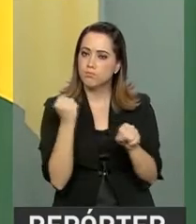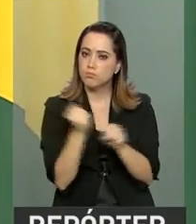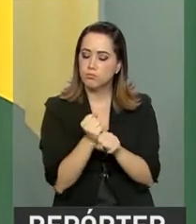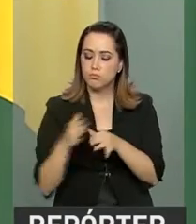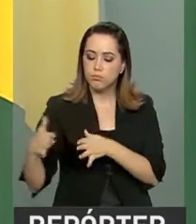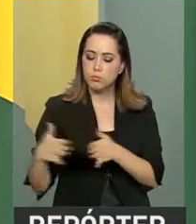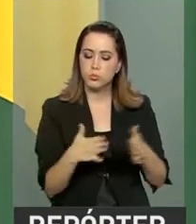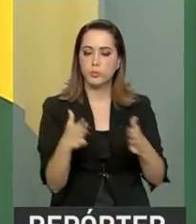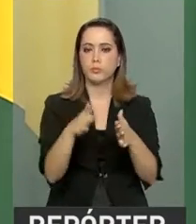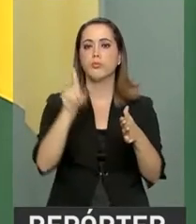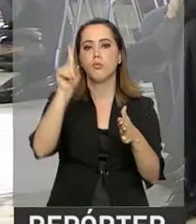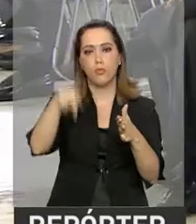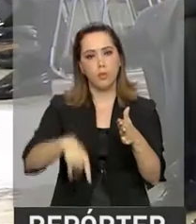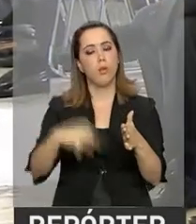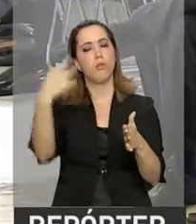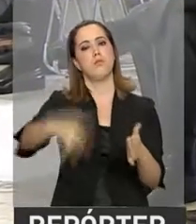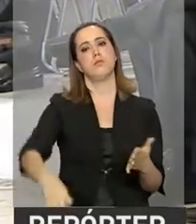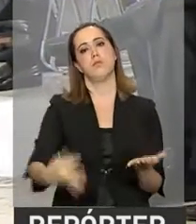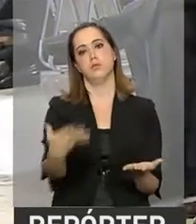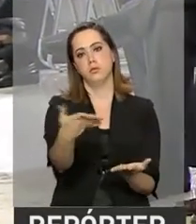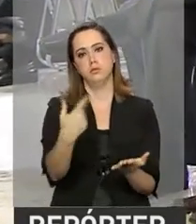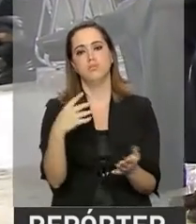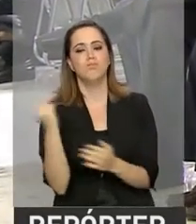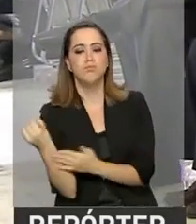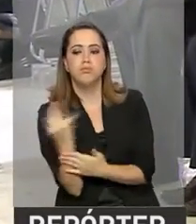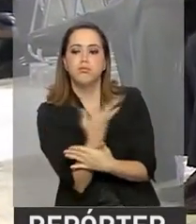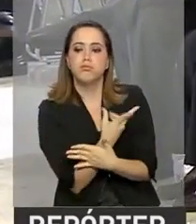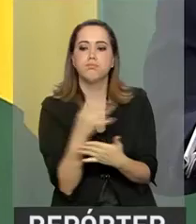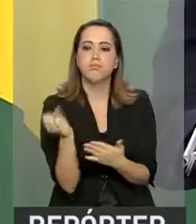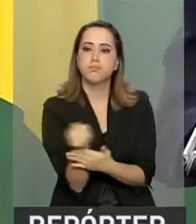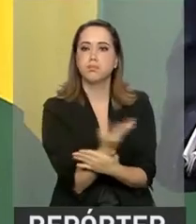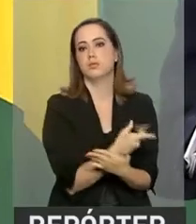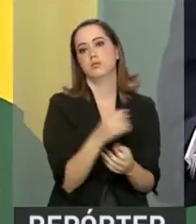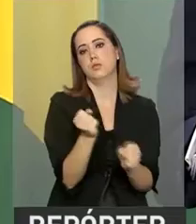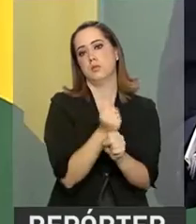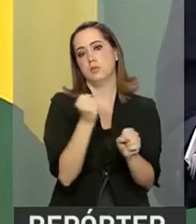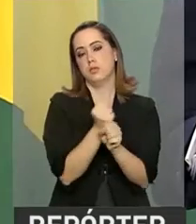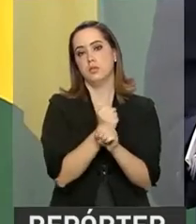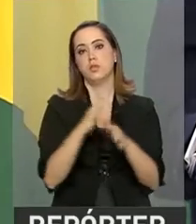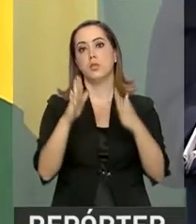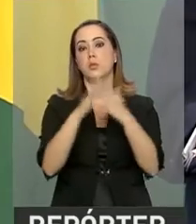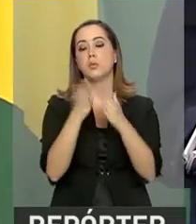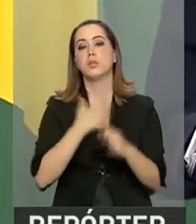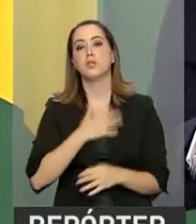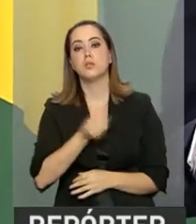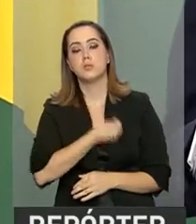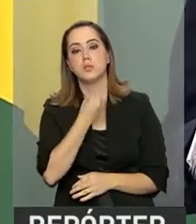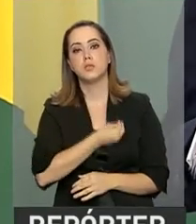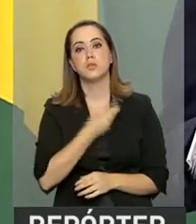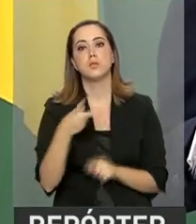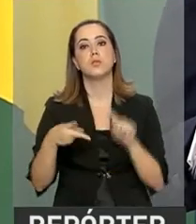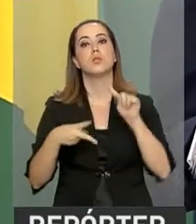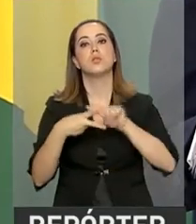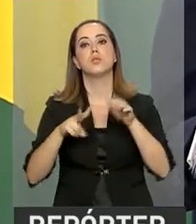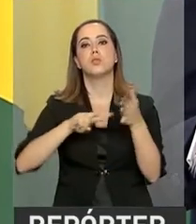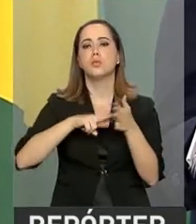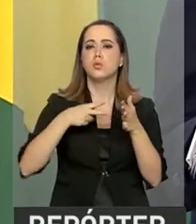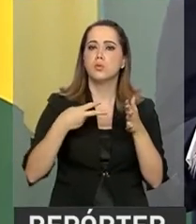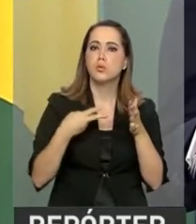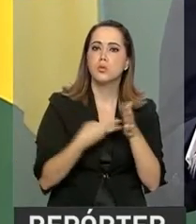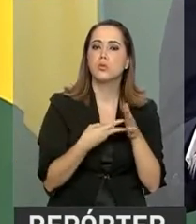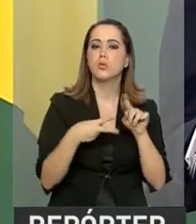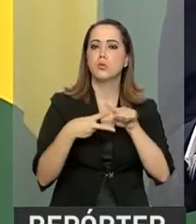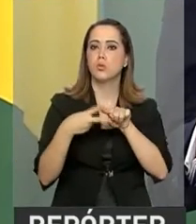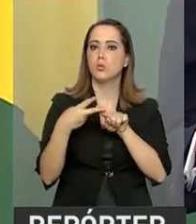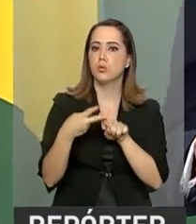são notórios milhares de obras do minha casa minha vida ele tem dois significados um significado